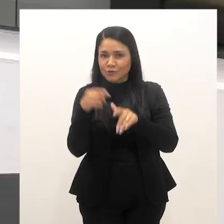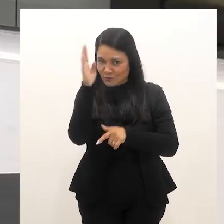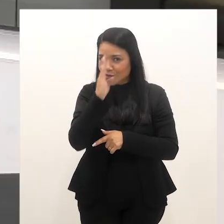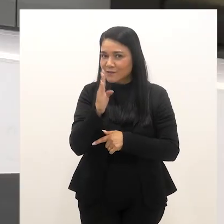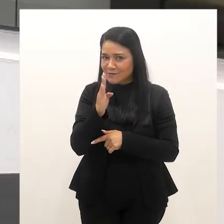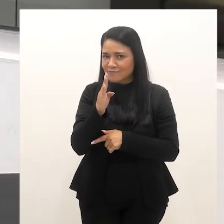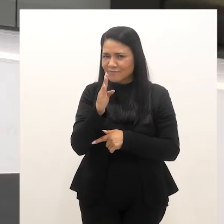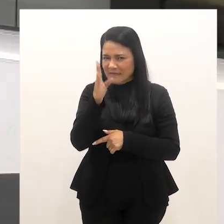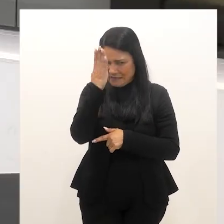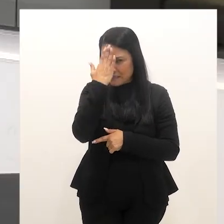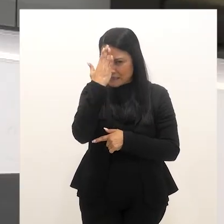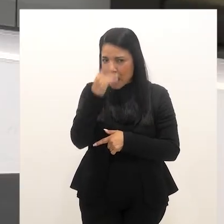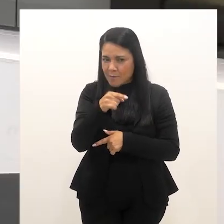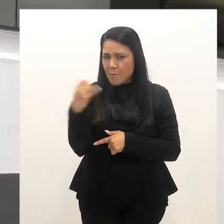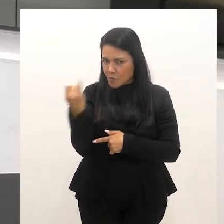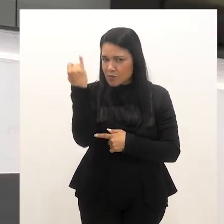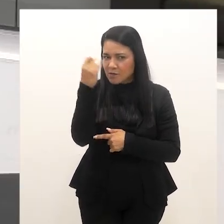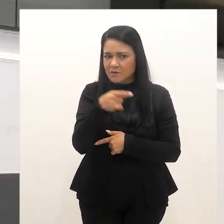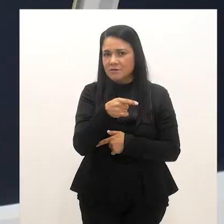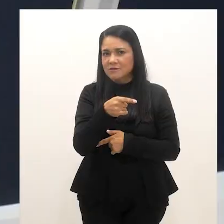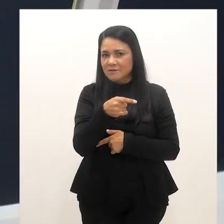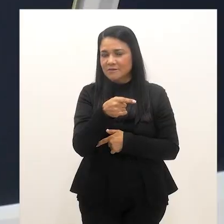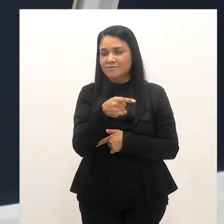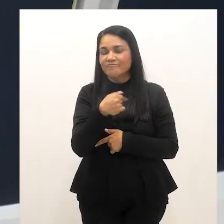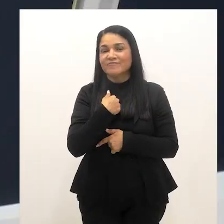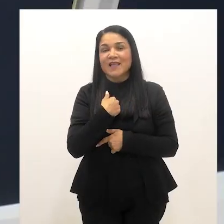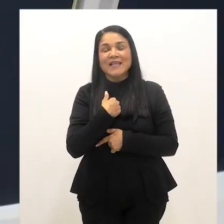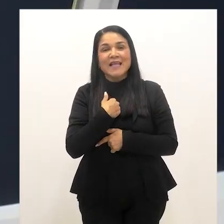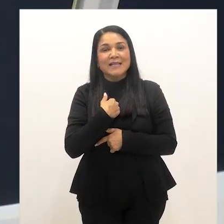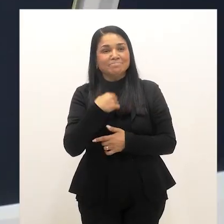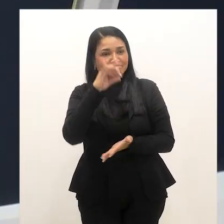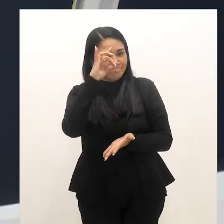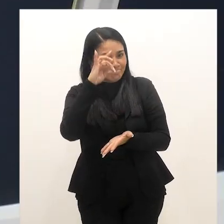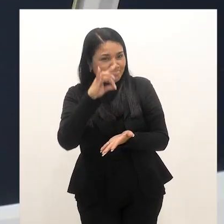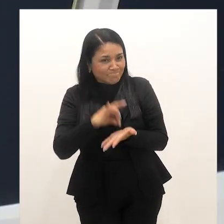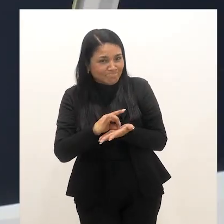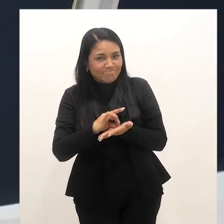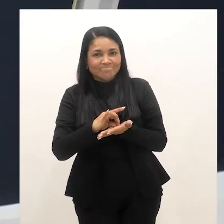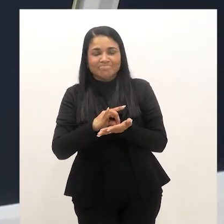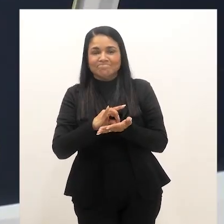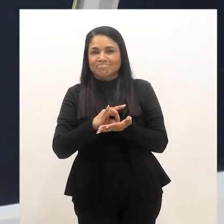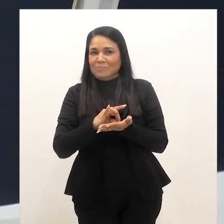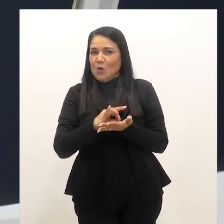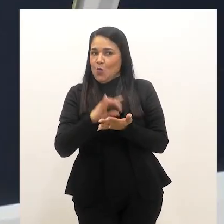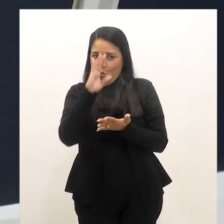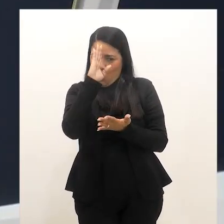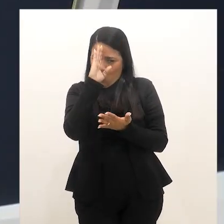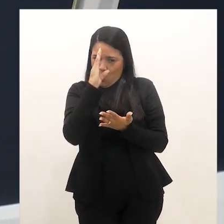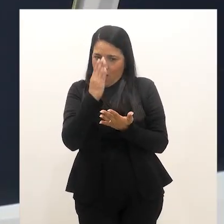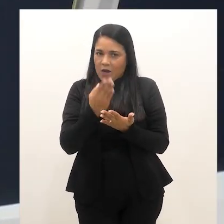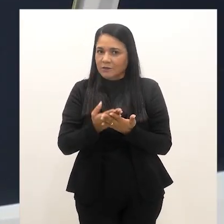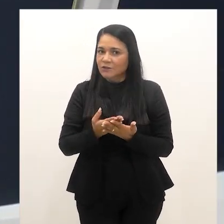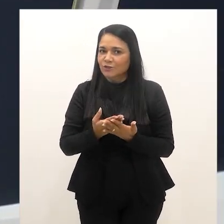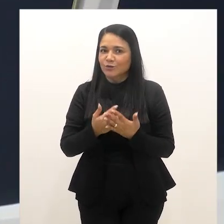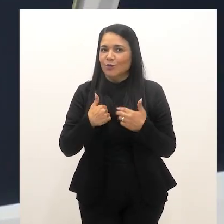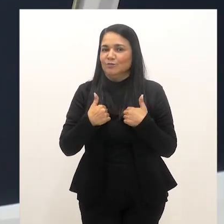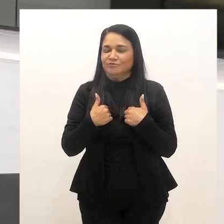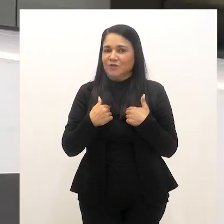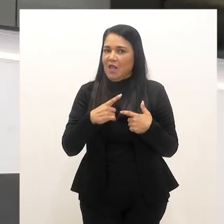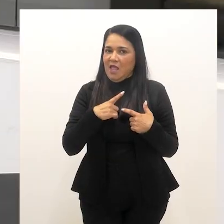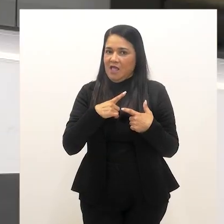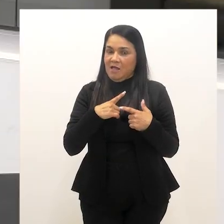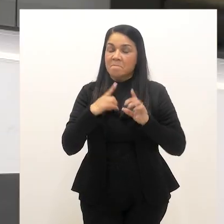enfatizando o nosso Brasil? Olha, a real noção eu acredito que eu ainda não tenho. Mas é